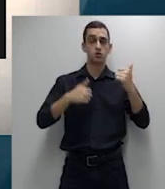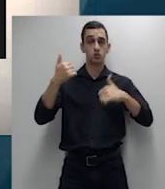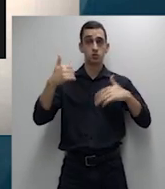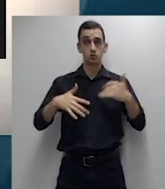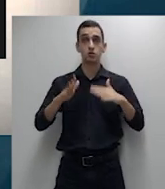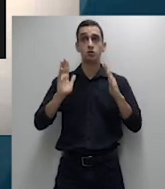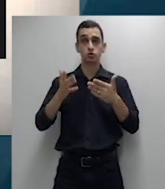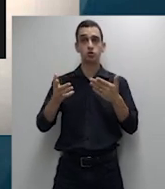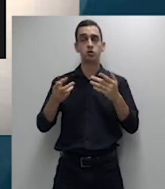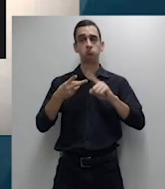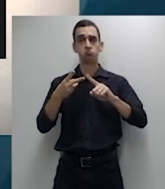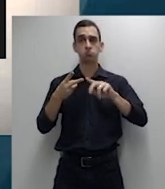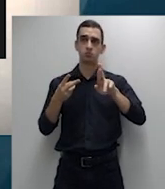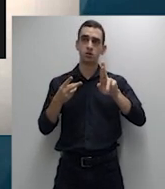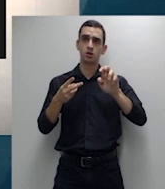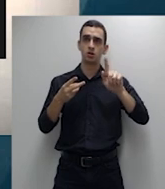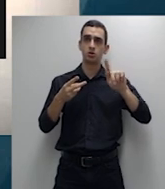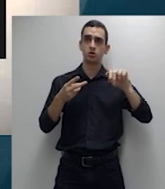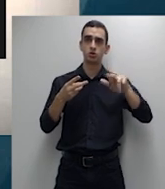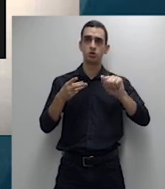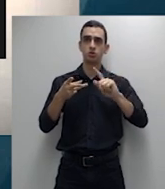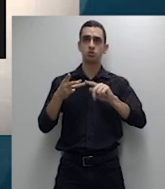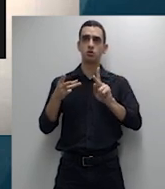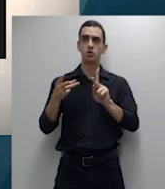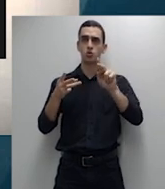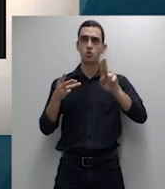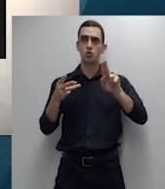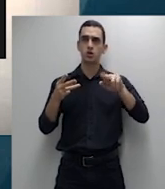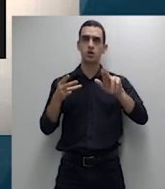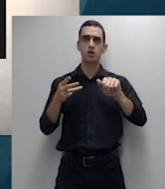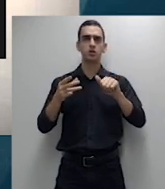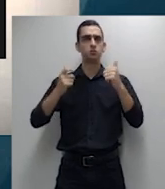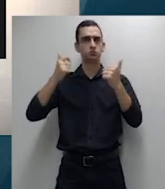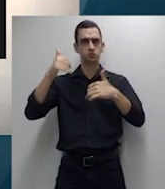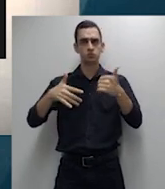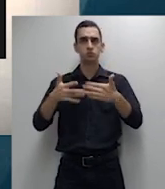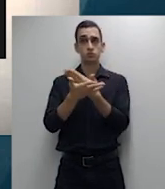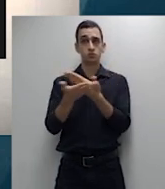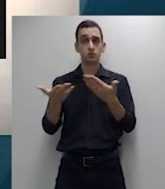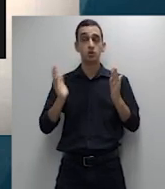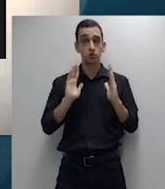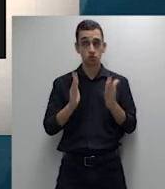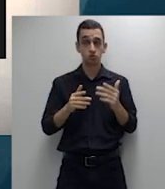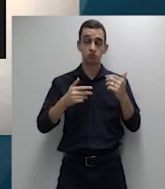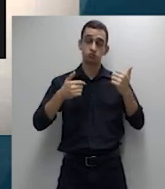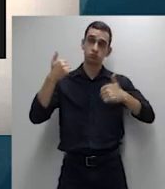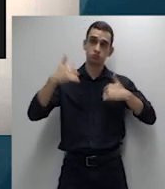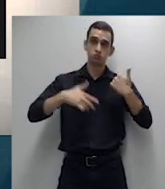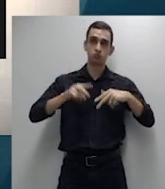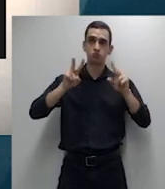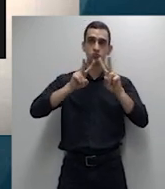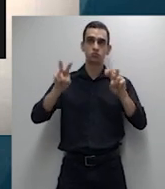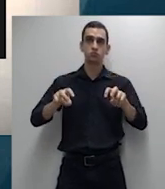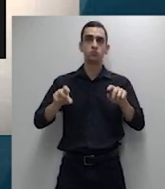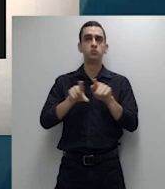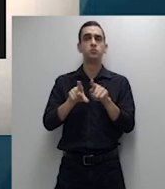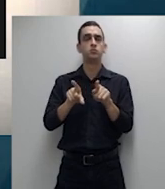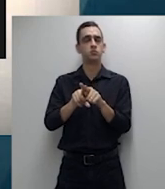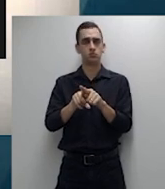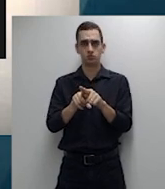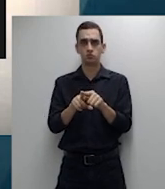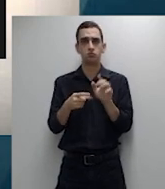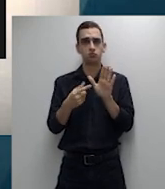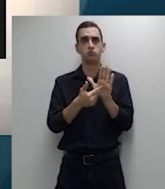nesta Regina e todos os Quina e todos que efetivamente aqueceram argumentos que demonstram o acerto